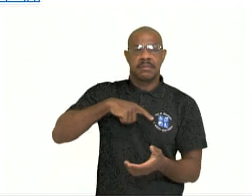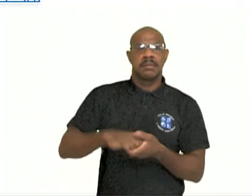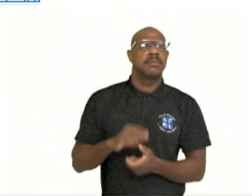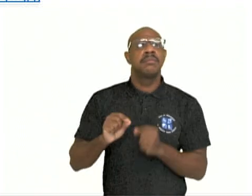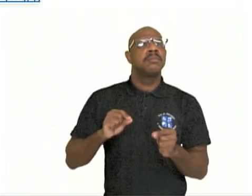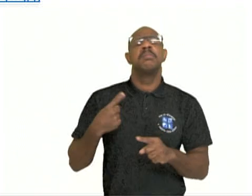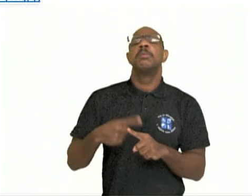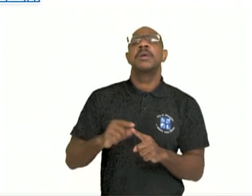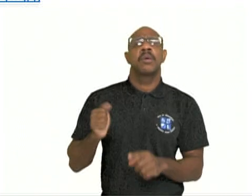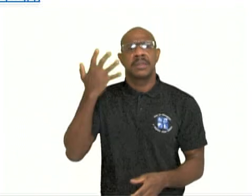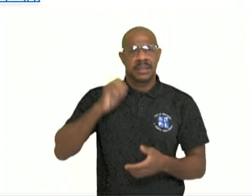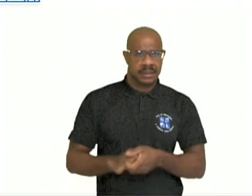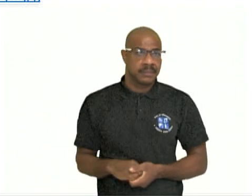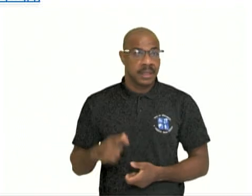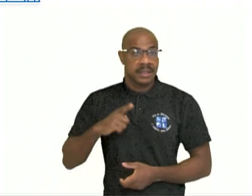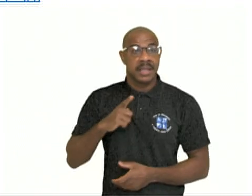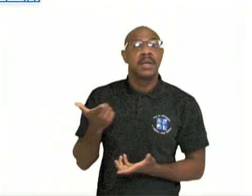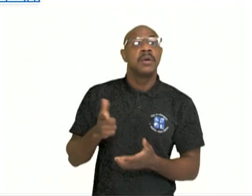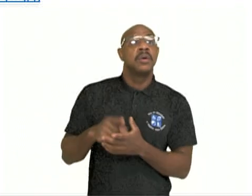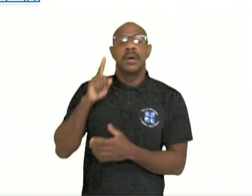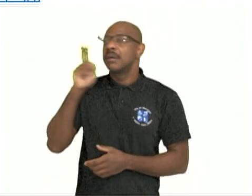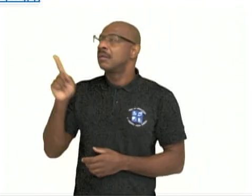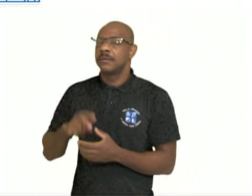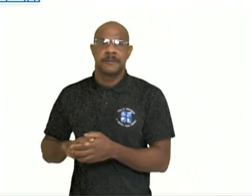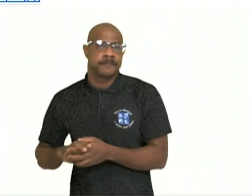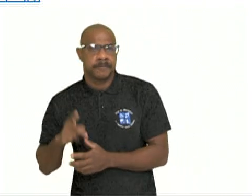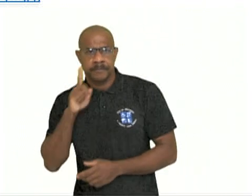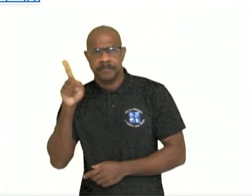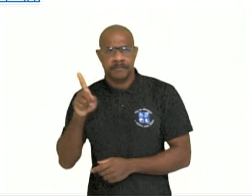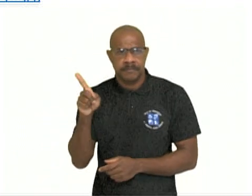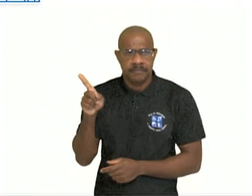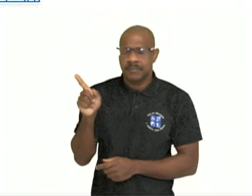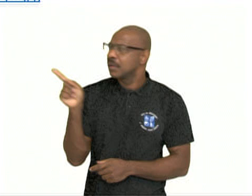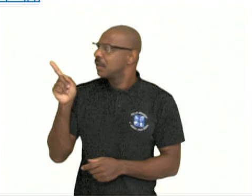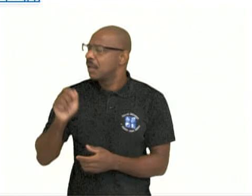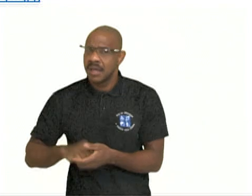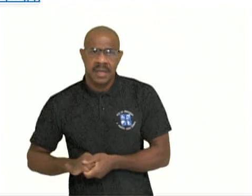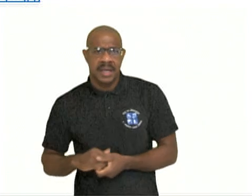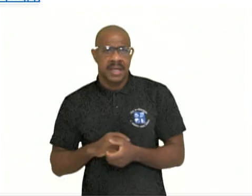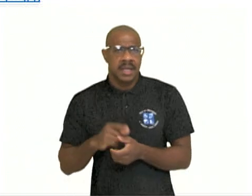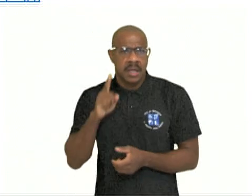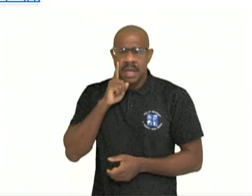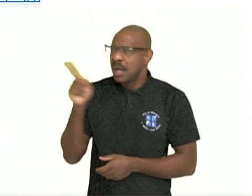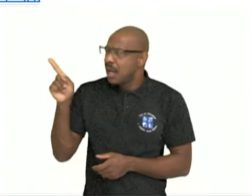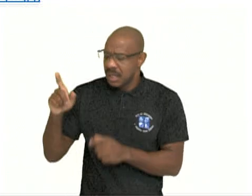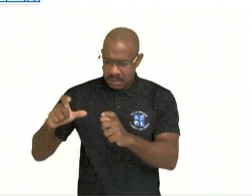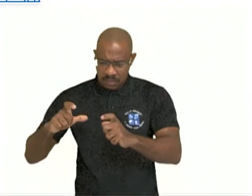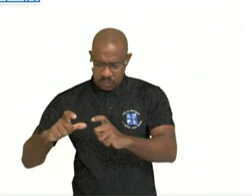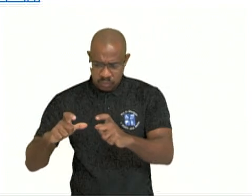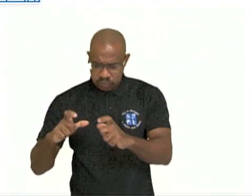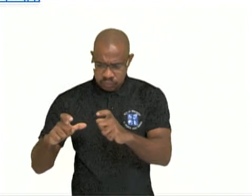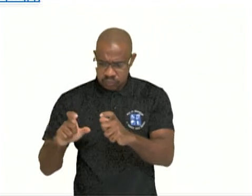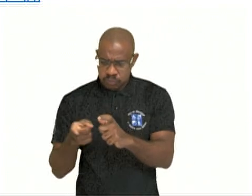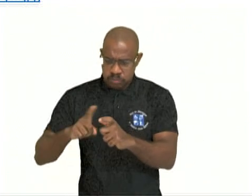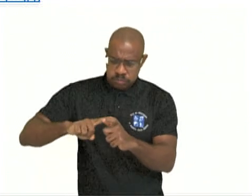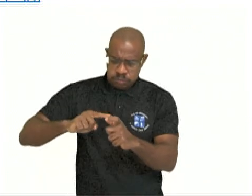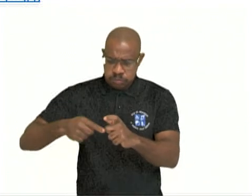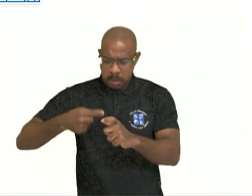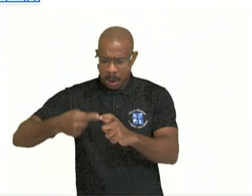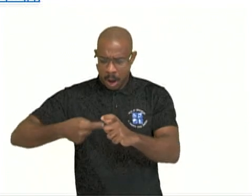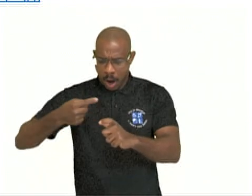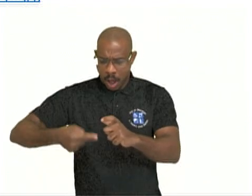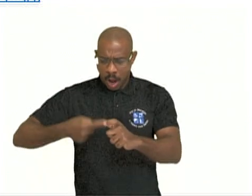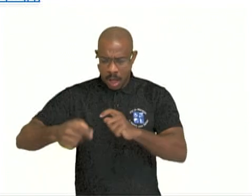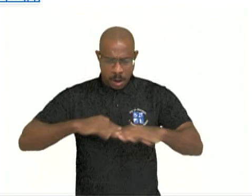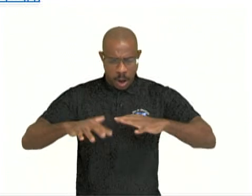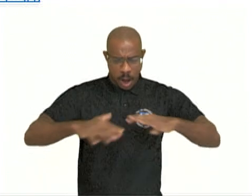são medidos por um aparelho chamado sismógrafo. E existe uma escala de intensidade, que é chamada de escala Richter. Então,